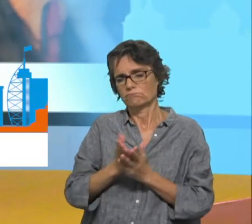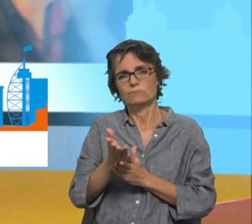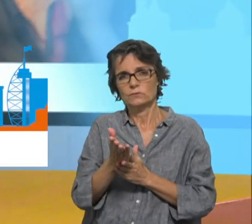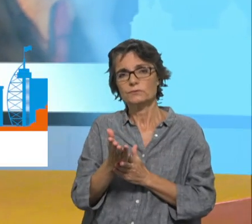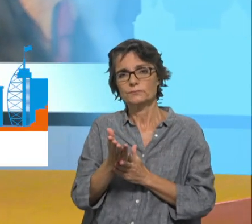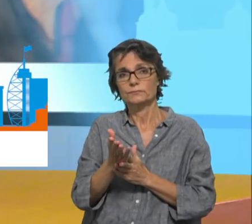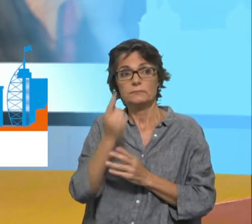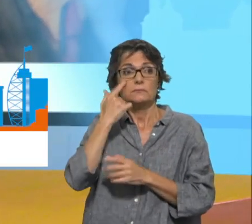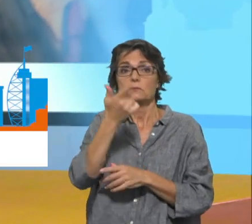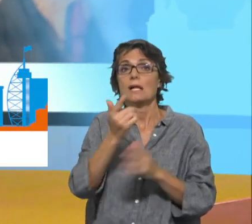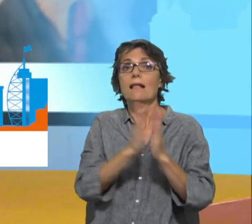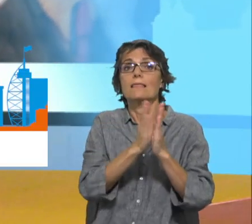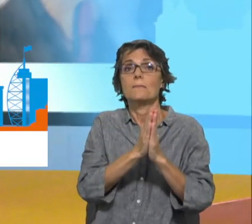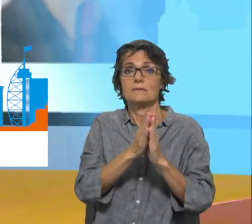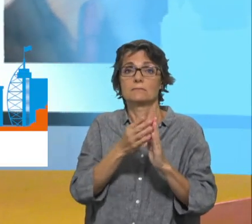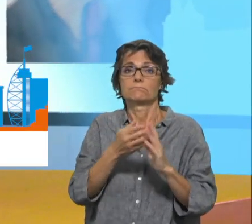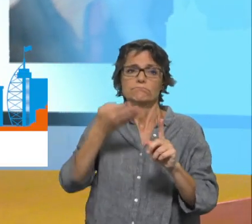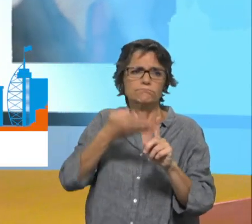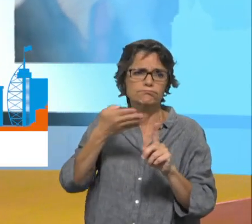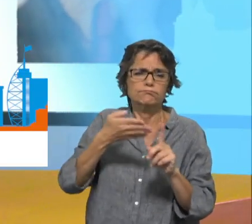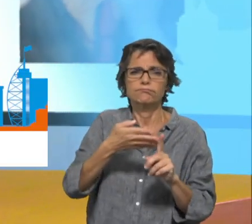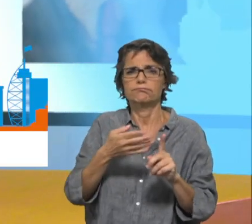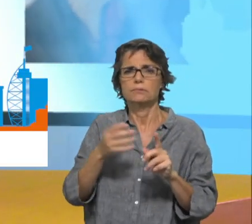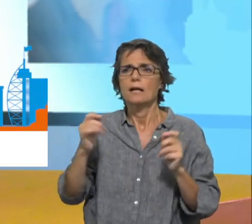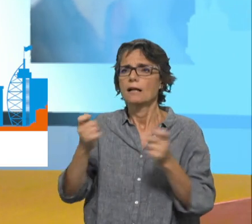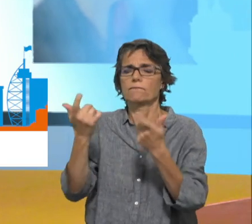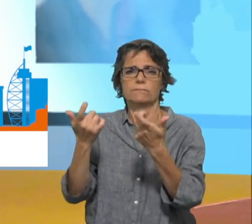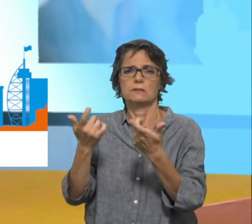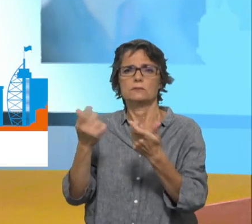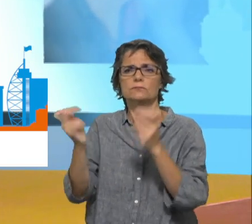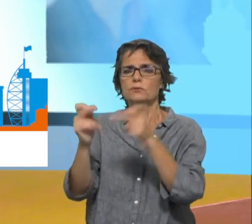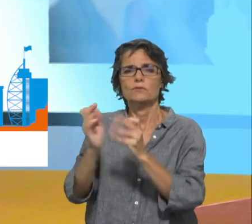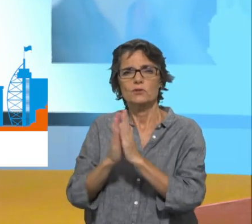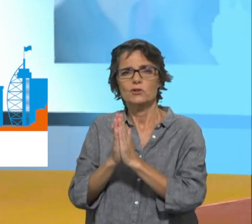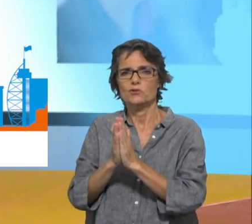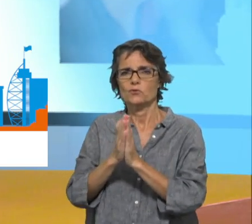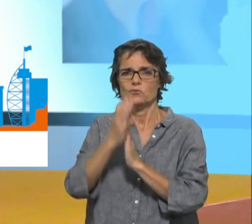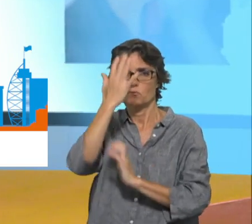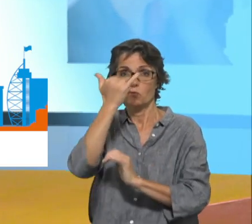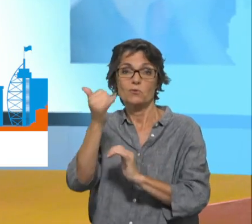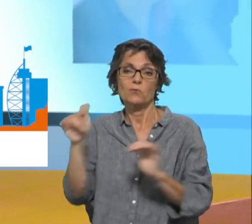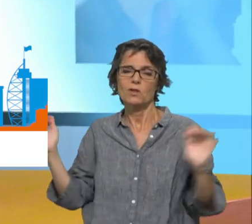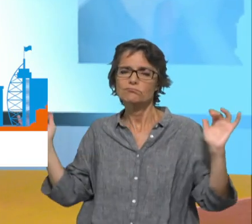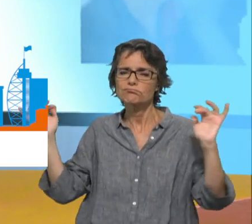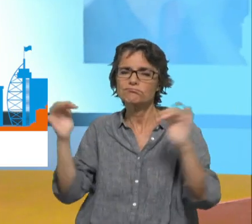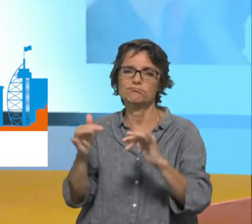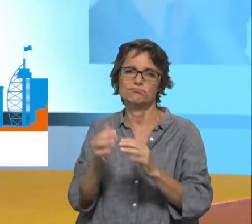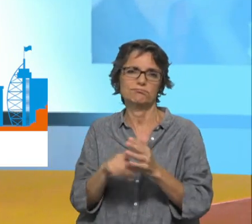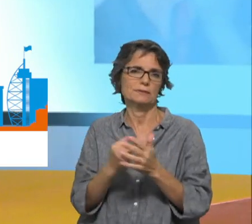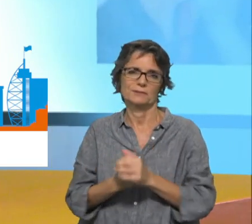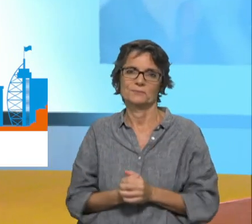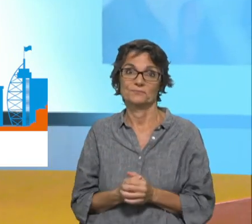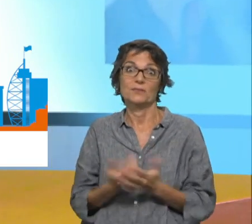às missas e, enfim, a todos os eventos religiosos que acontecem em Timor-Leste. Sem dúvida, agora também confirmados pela presença do